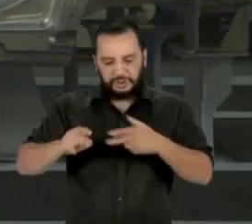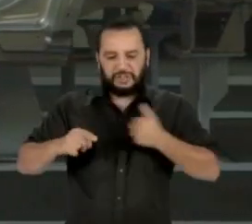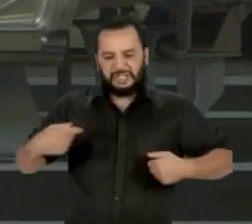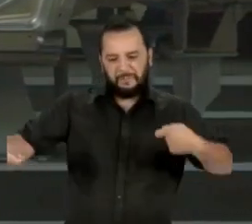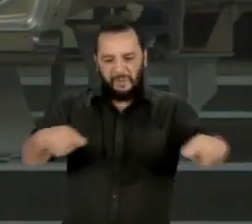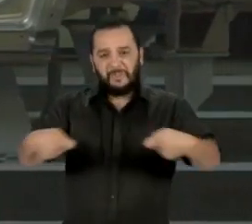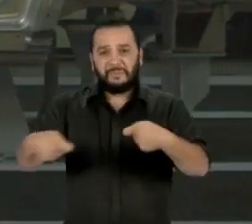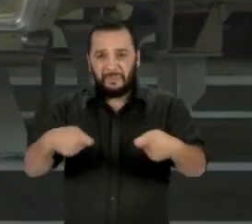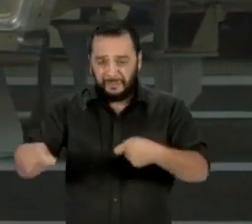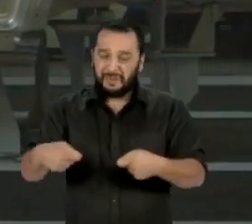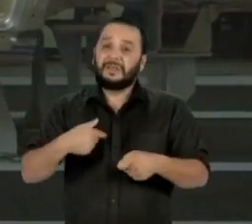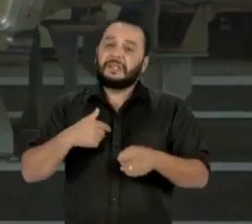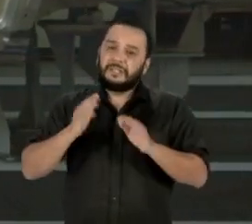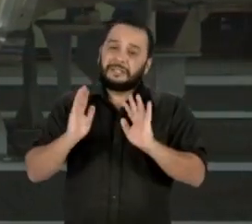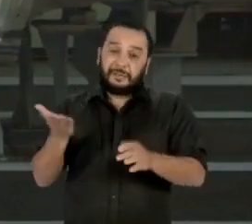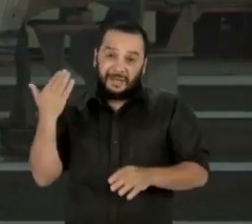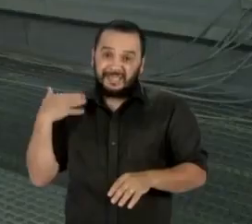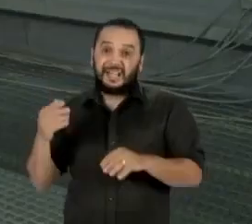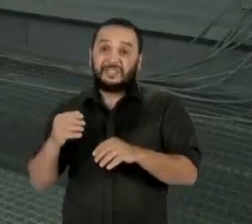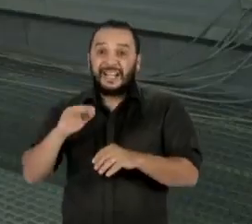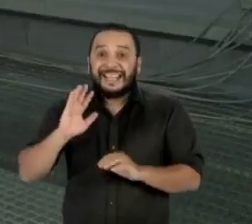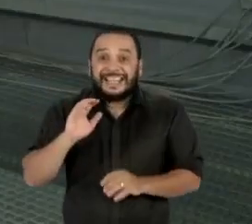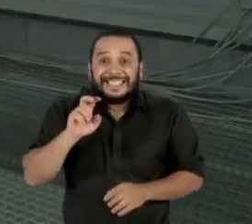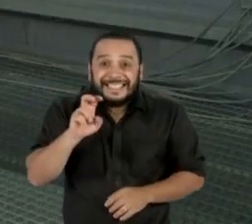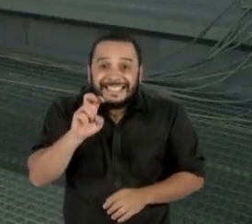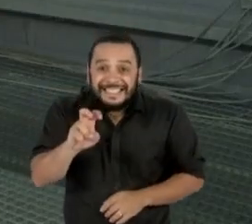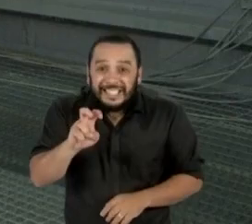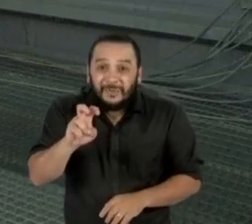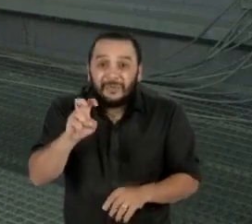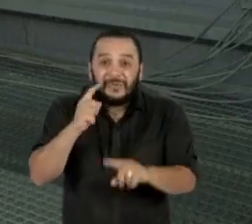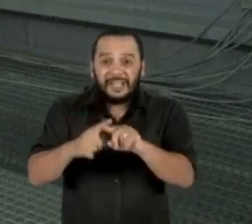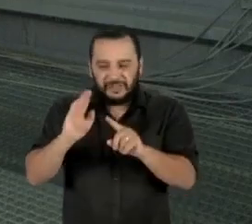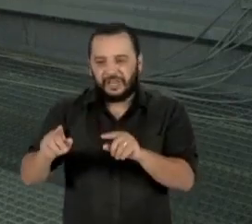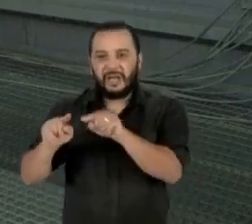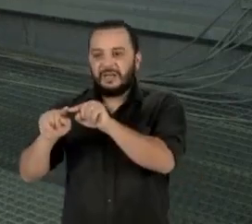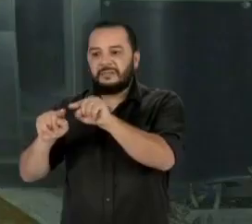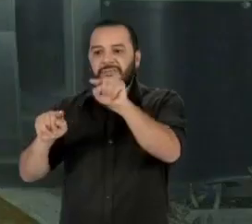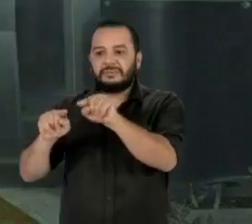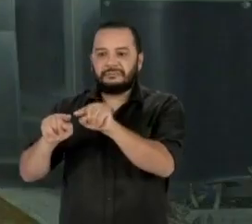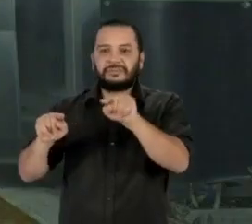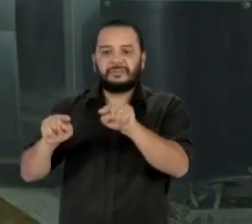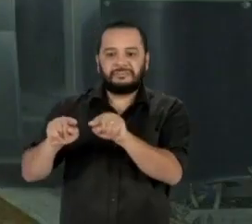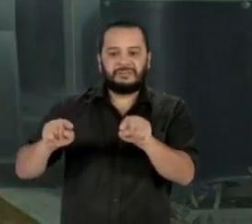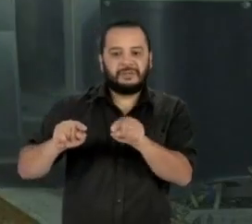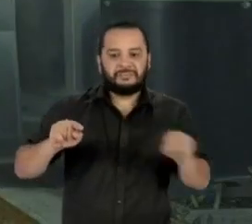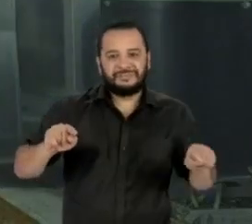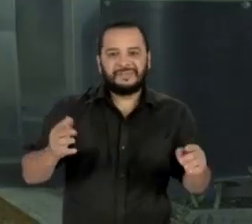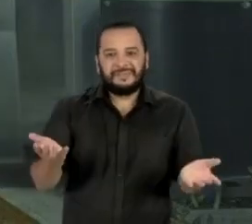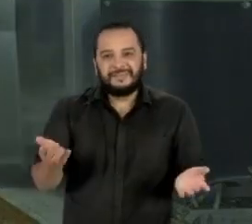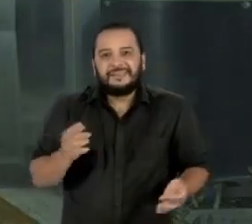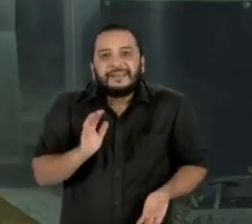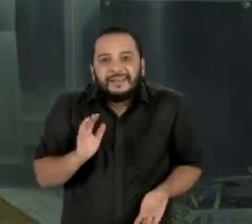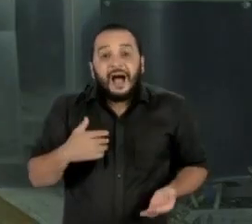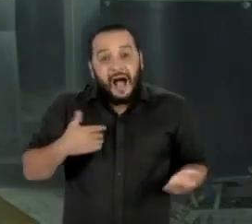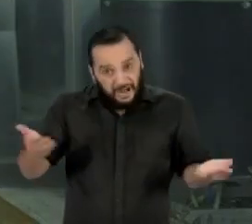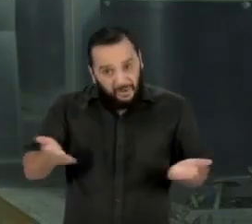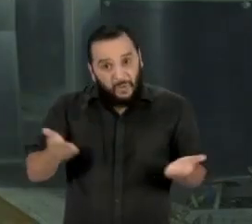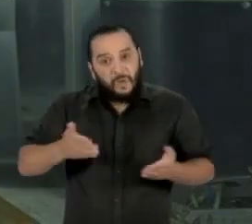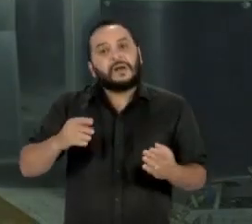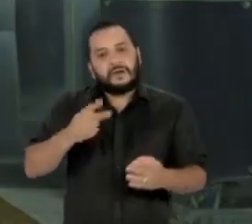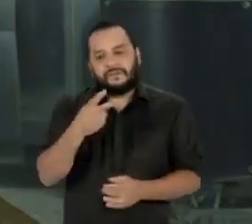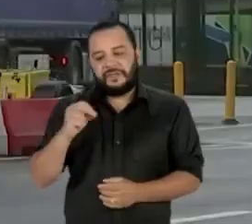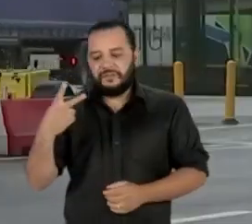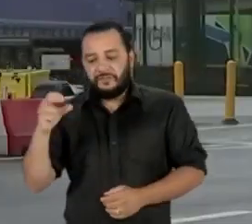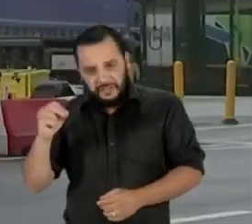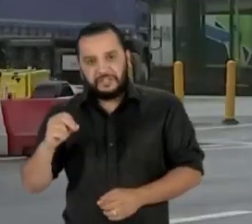FMI reduz a projeção do crescimento mundial. Mas para 2020, o órgão afirma que o crescimento global deve acelerar a